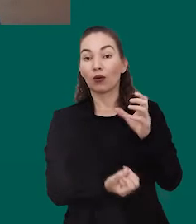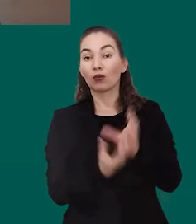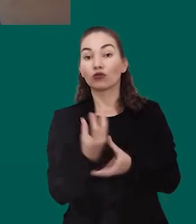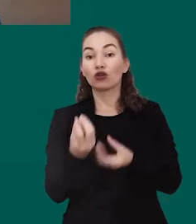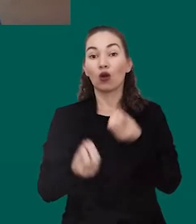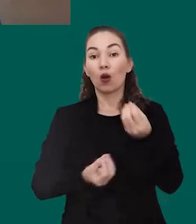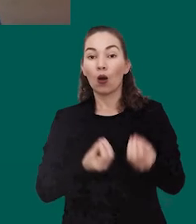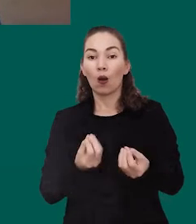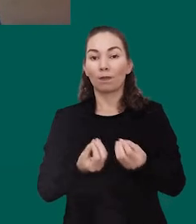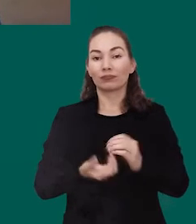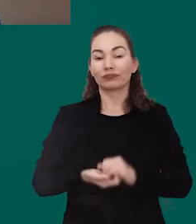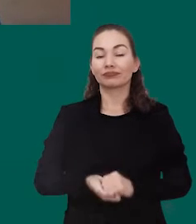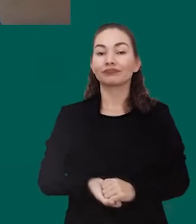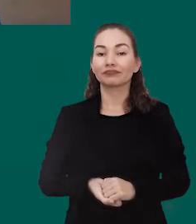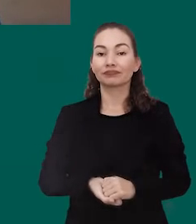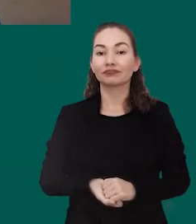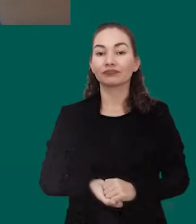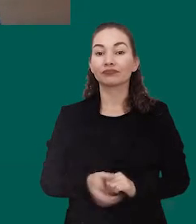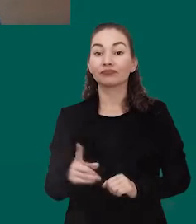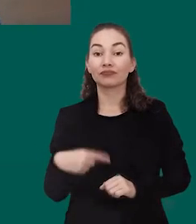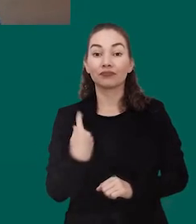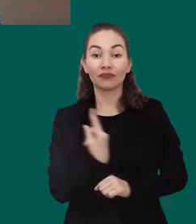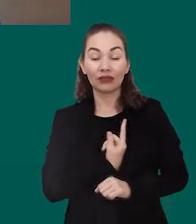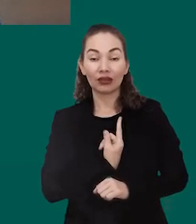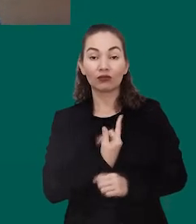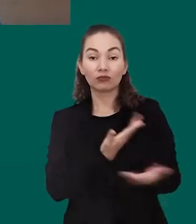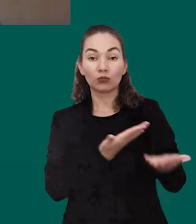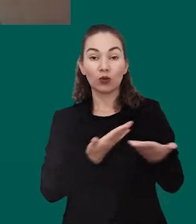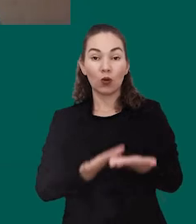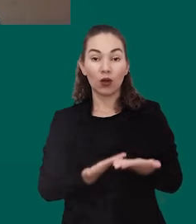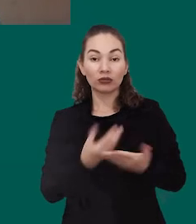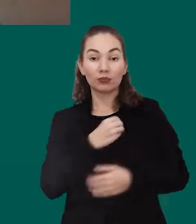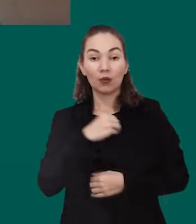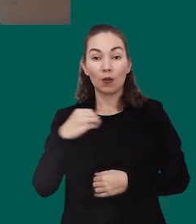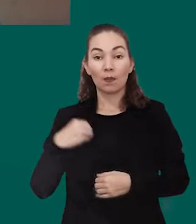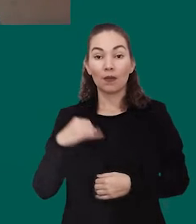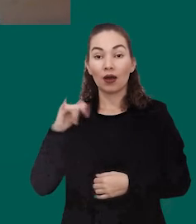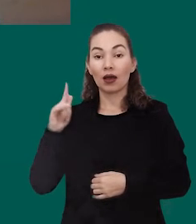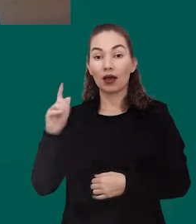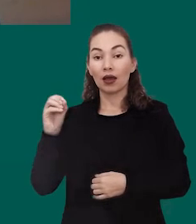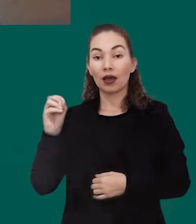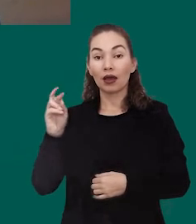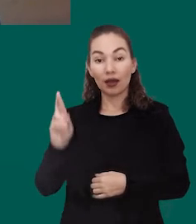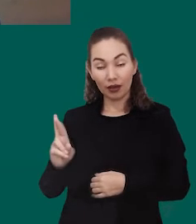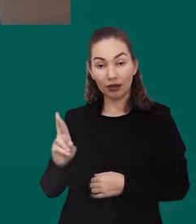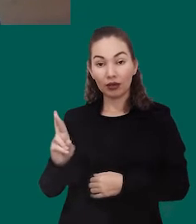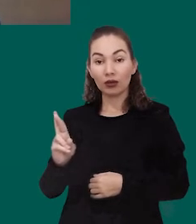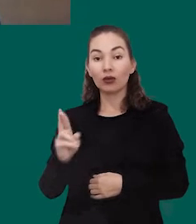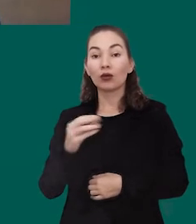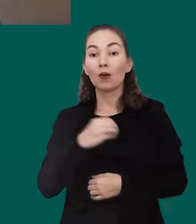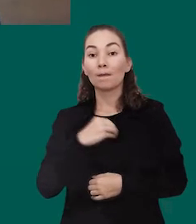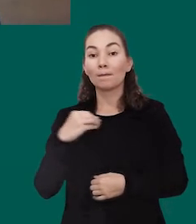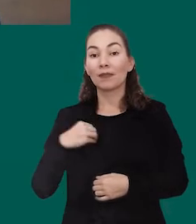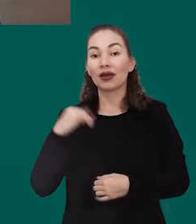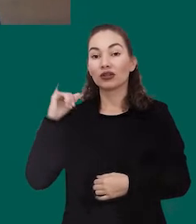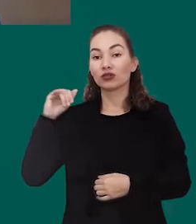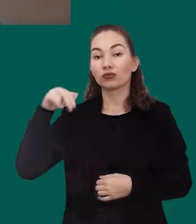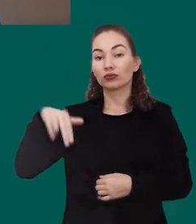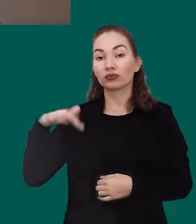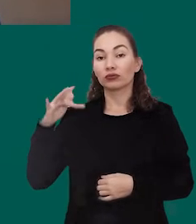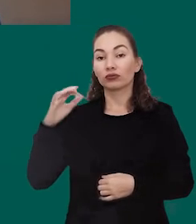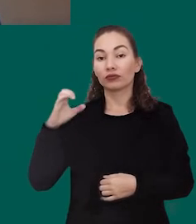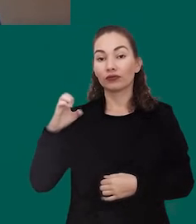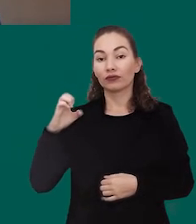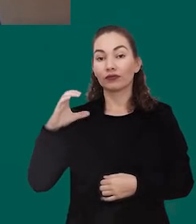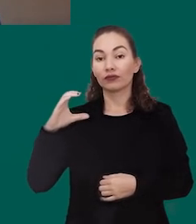mecanismos de ação. A gente vai receber, então, o Dr. Igor Marinho, médico infectologista pela Universidade de